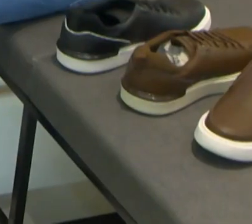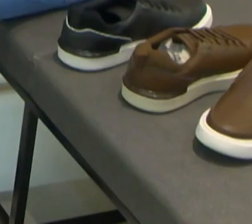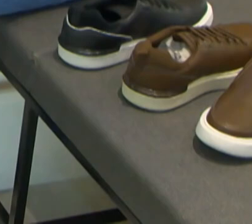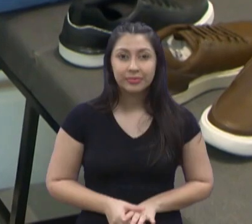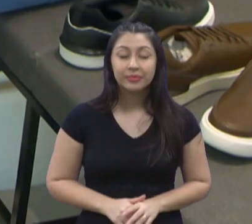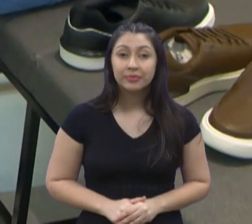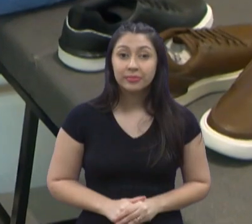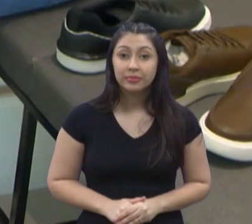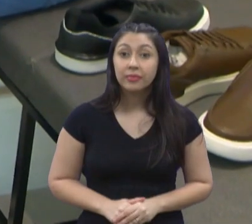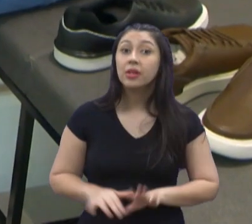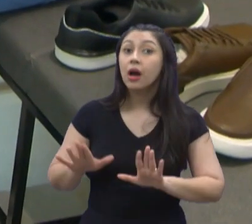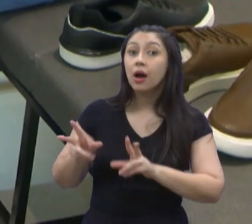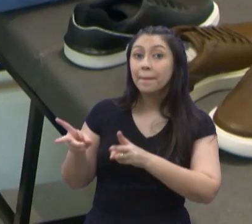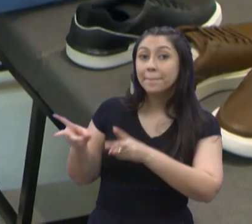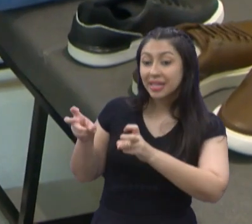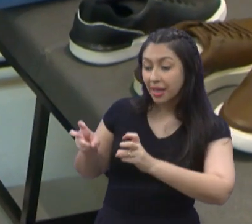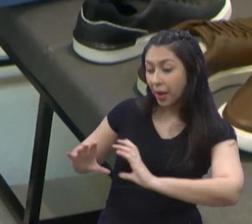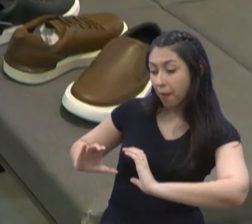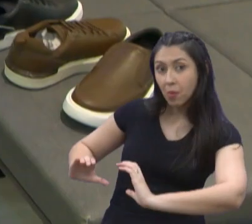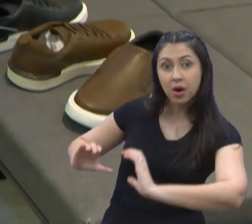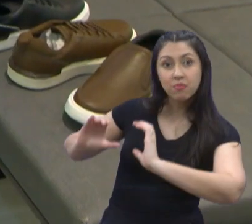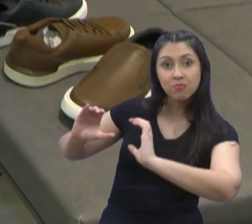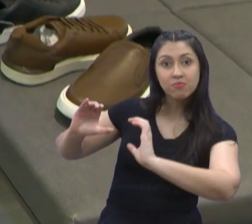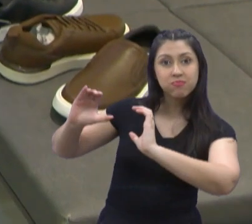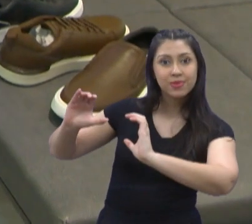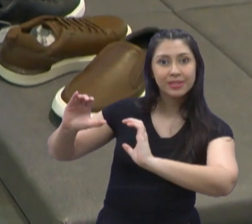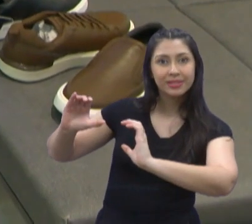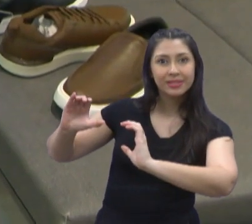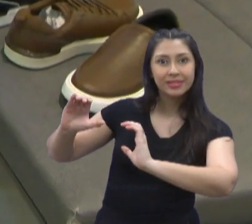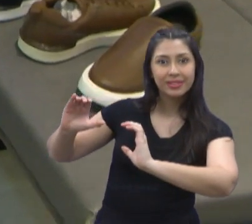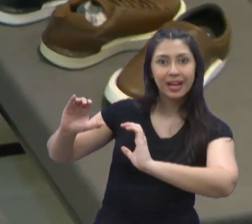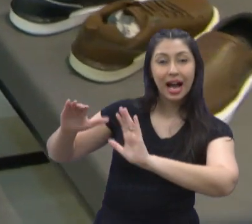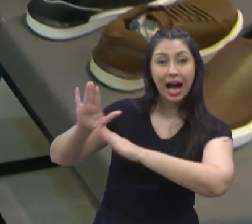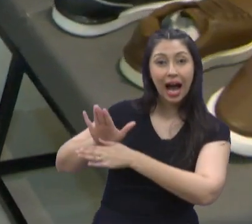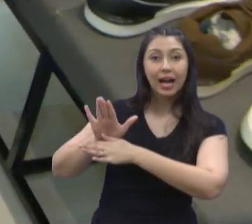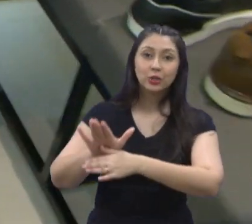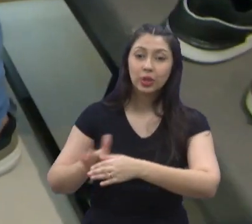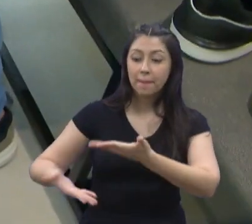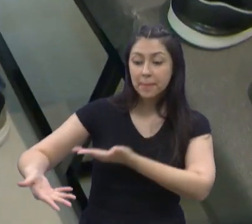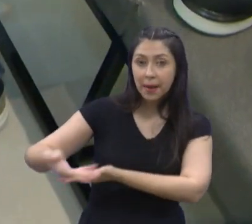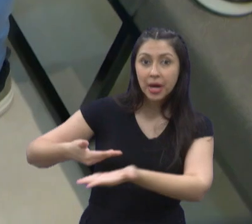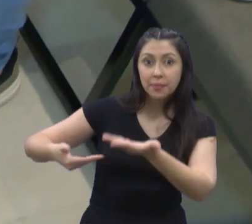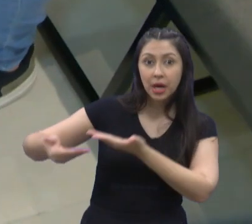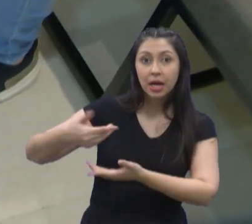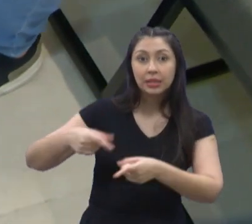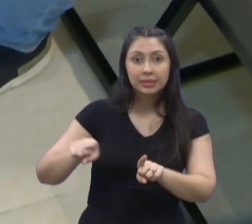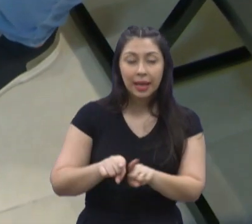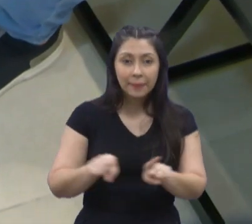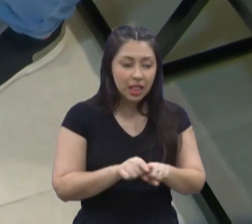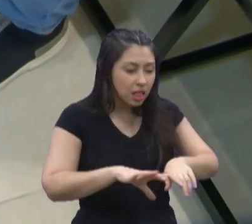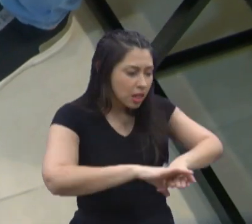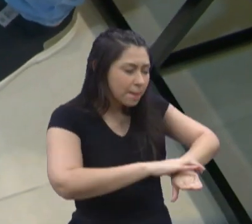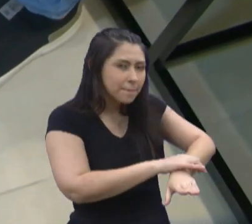Tá vendo a questão das caixas, como é que fica bom? Então isso aqui facilita o manuseio para o vendedor. A meia ela me induz, ela enfia o formato